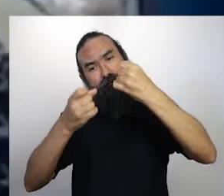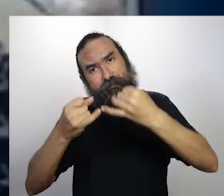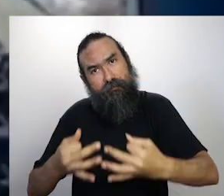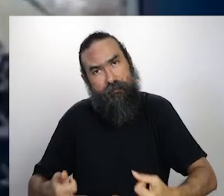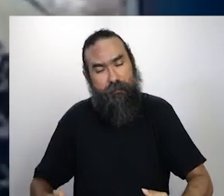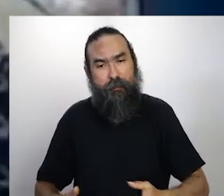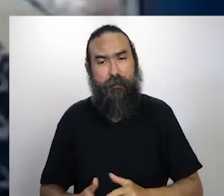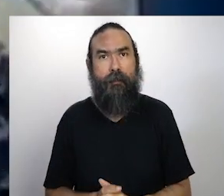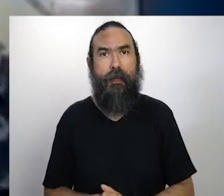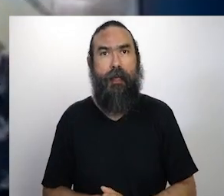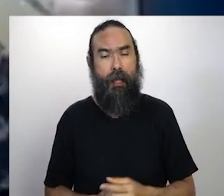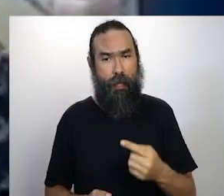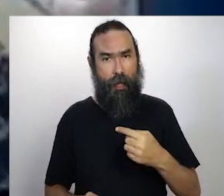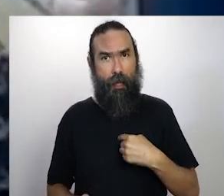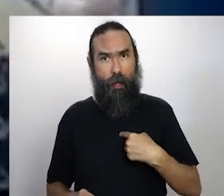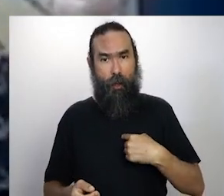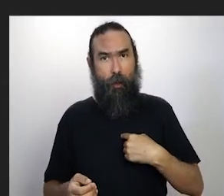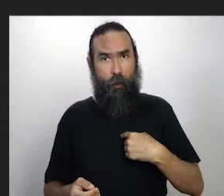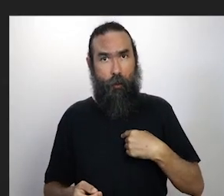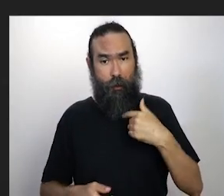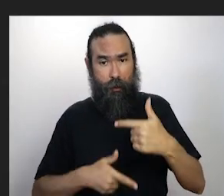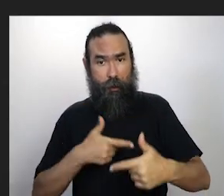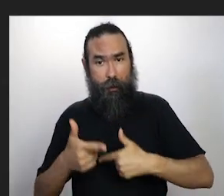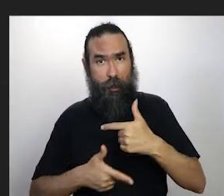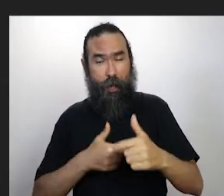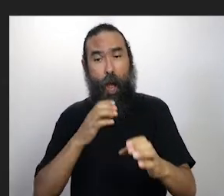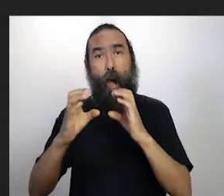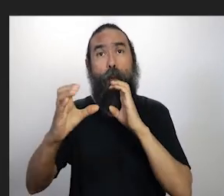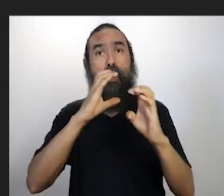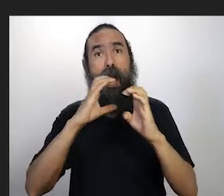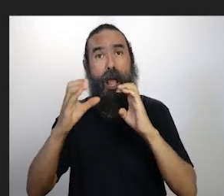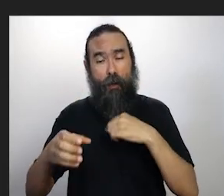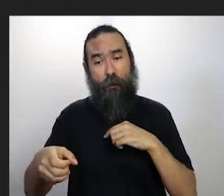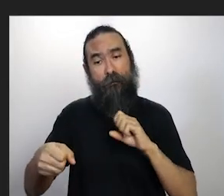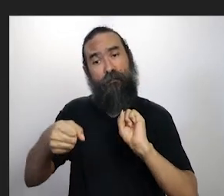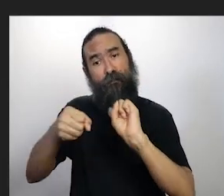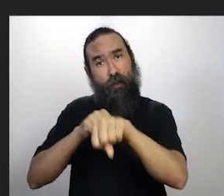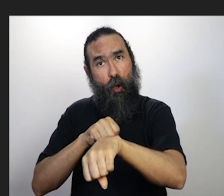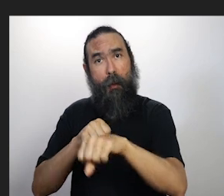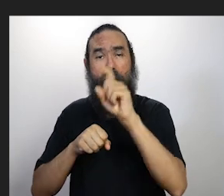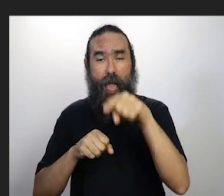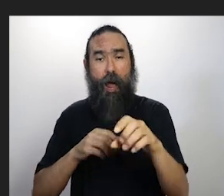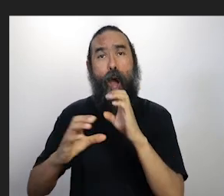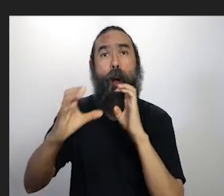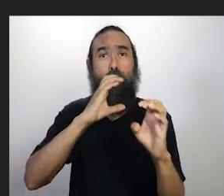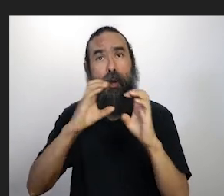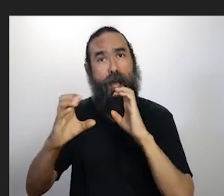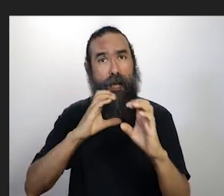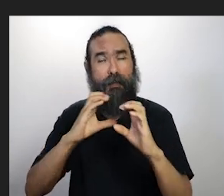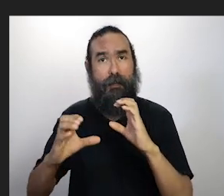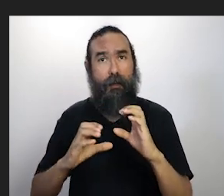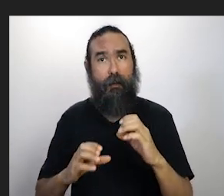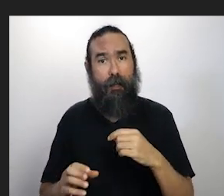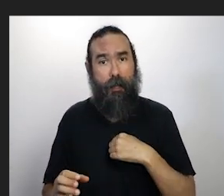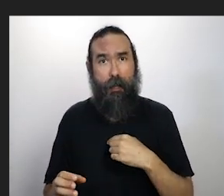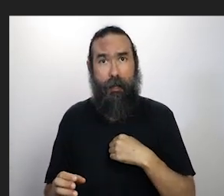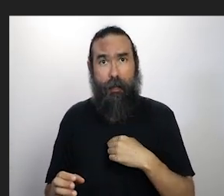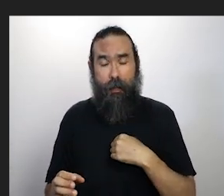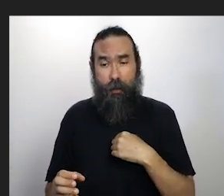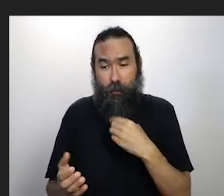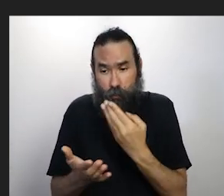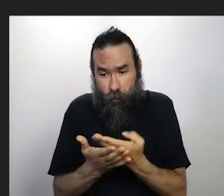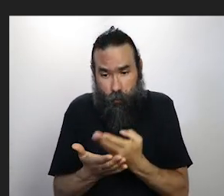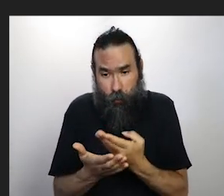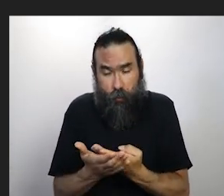trajetória. Eu sou comunicadora, na verdade, minha formação é em publicidade e eu me especializei em gestão de projetos